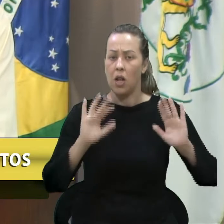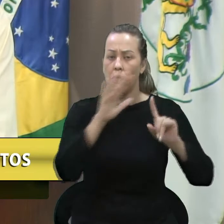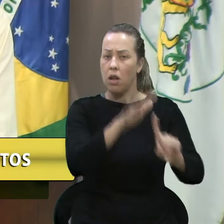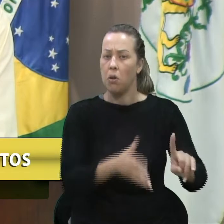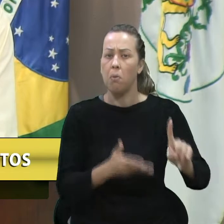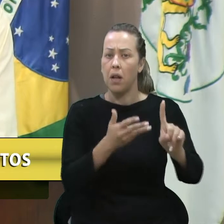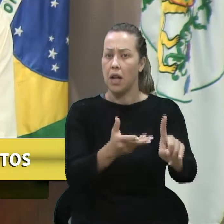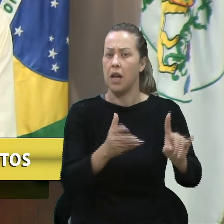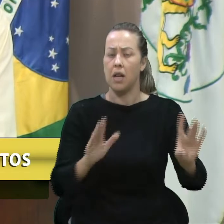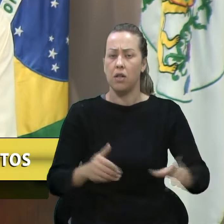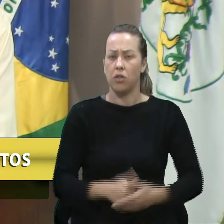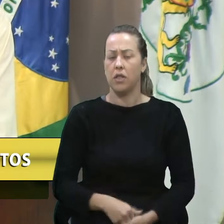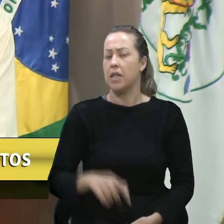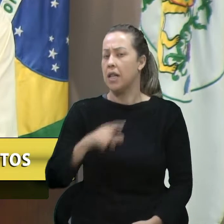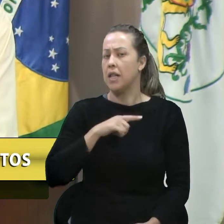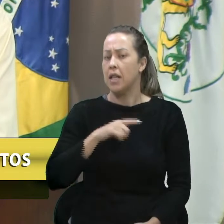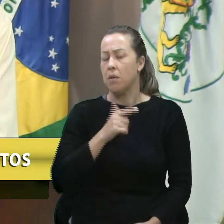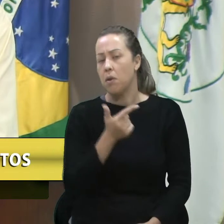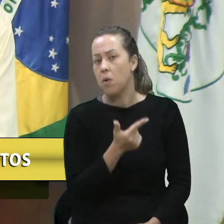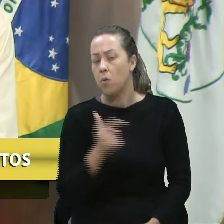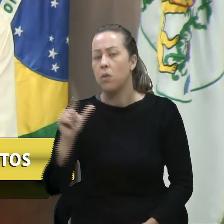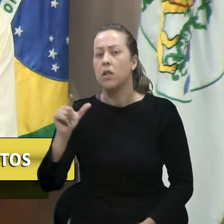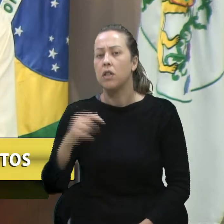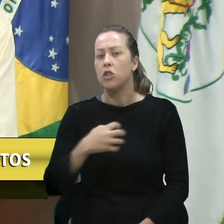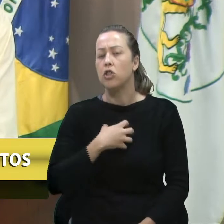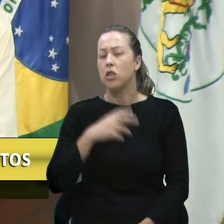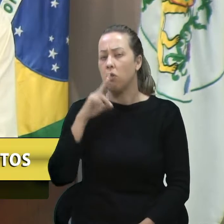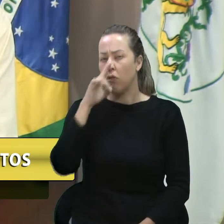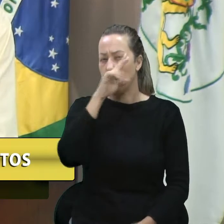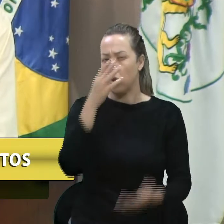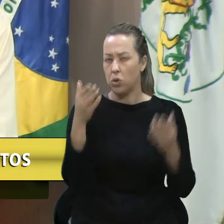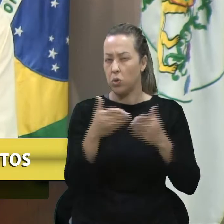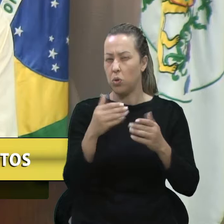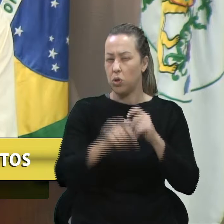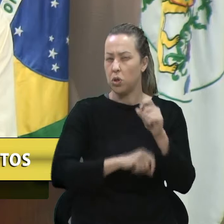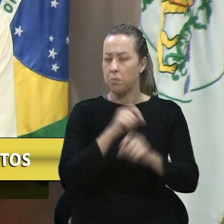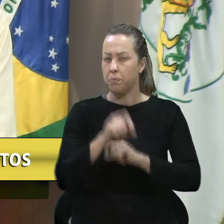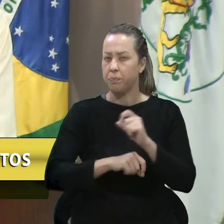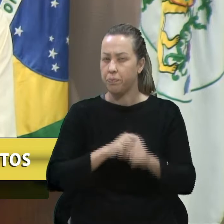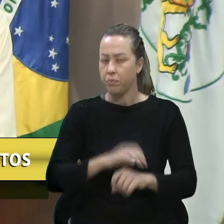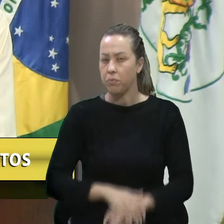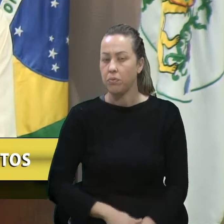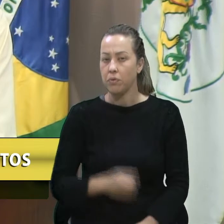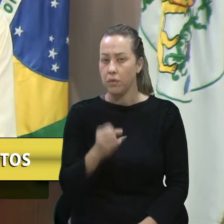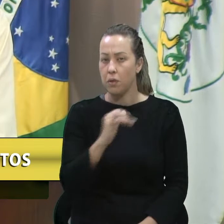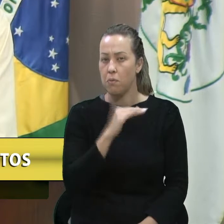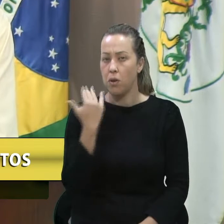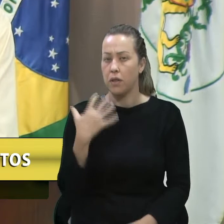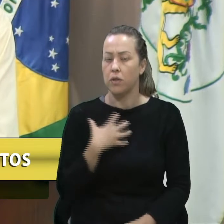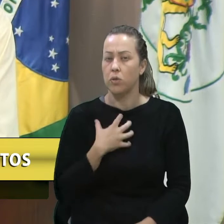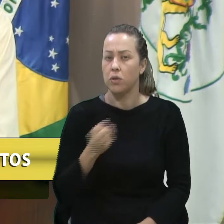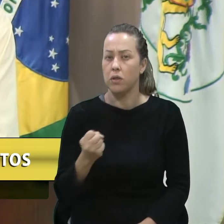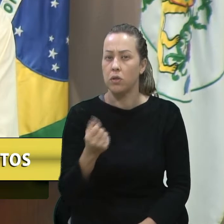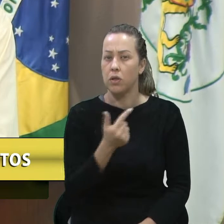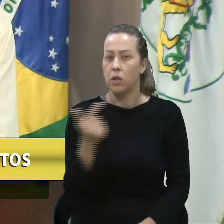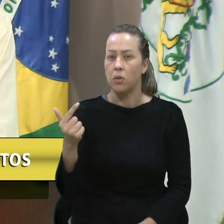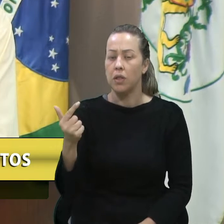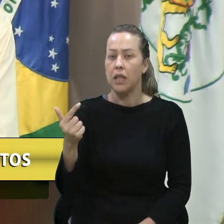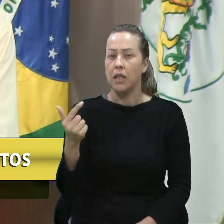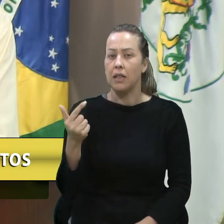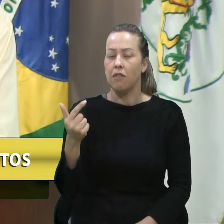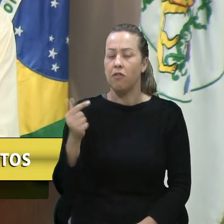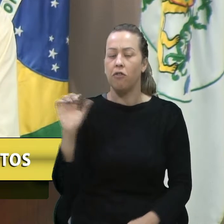homenagens. Tem também uma outra categoria muito forte, hoje muito forte, que, se morre por suicídio, não recebe